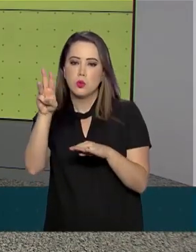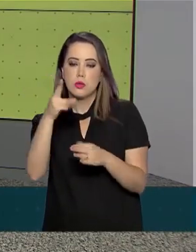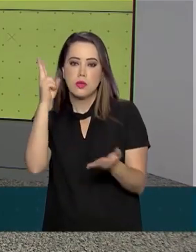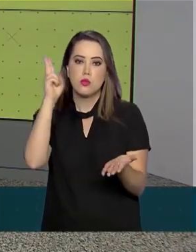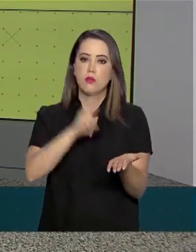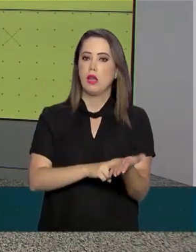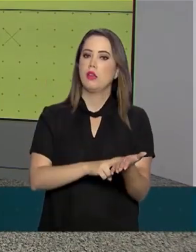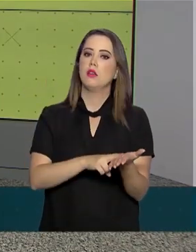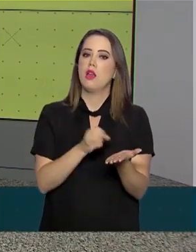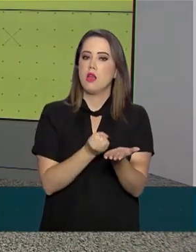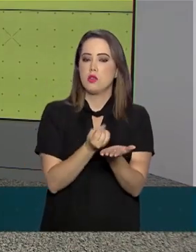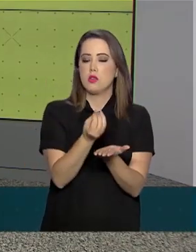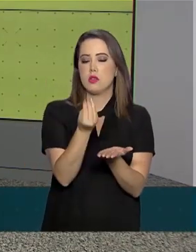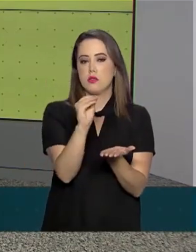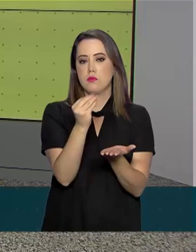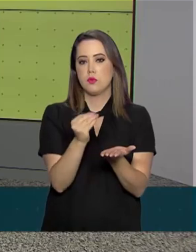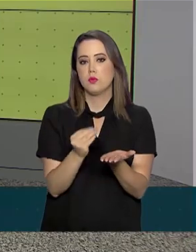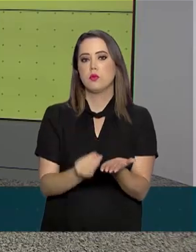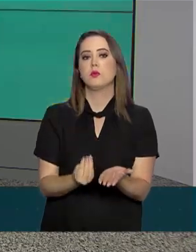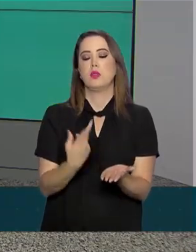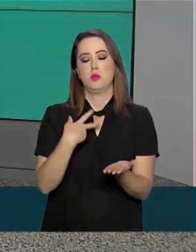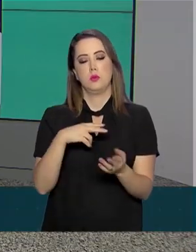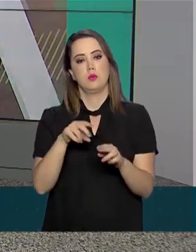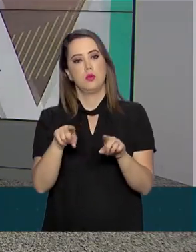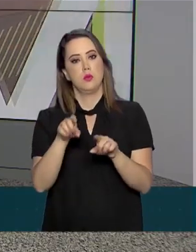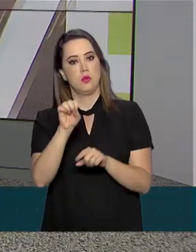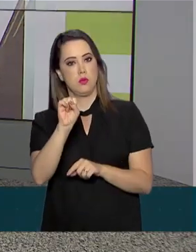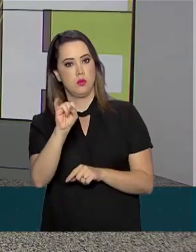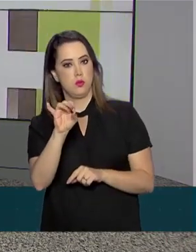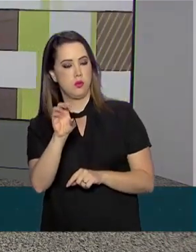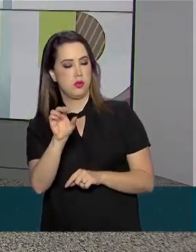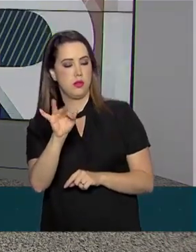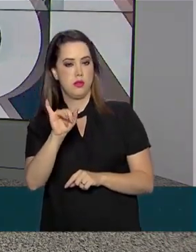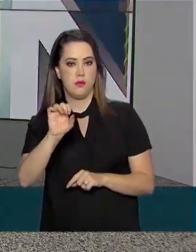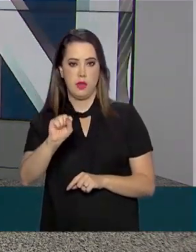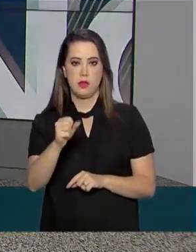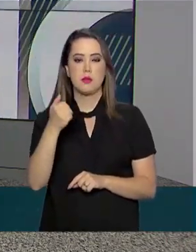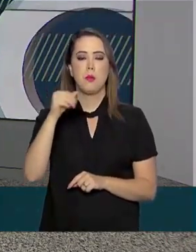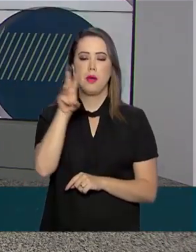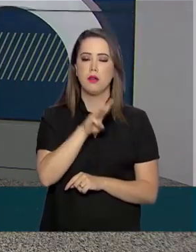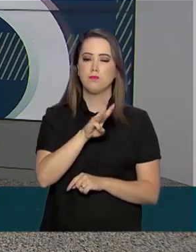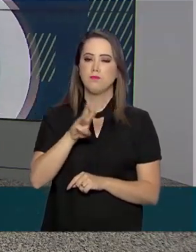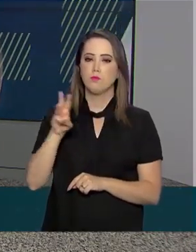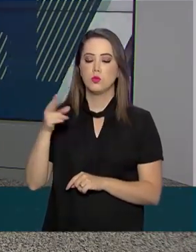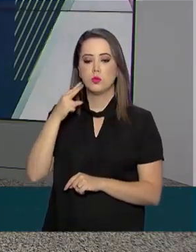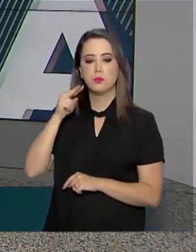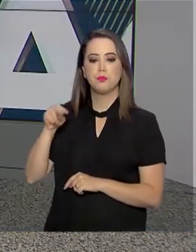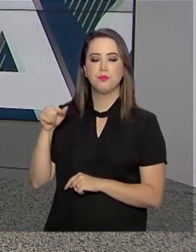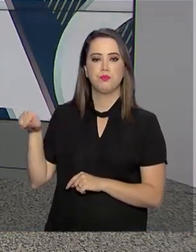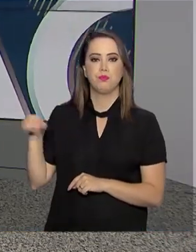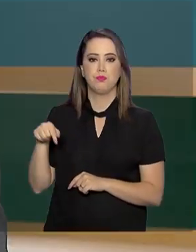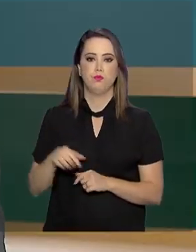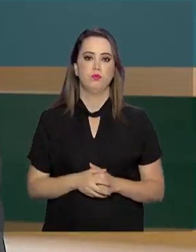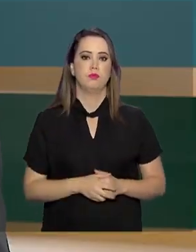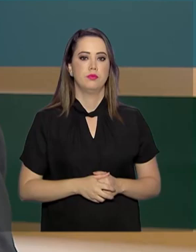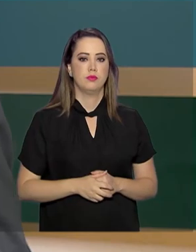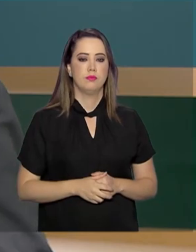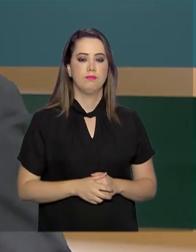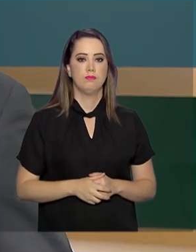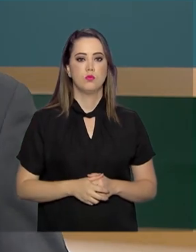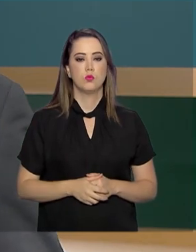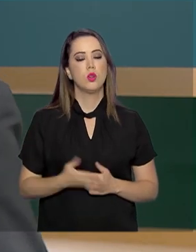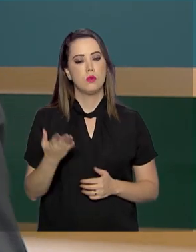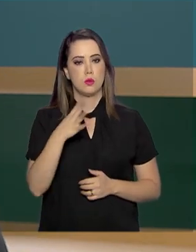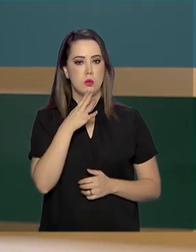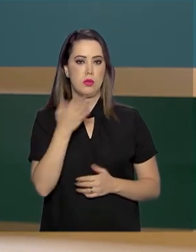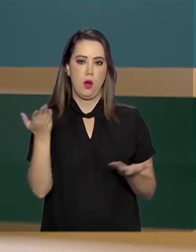informações inseridas pelas faculdades nos esf s mais informações no portal do mec e você